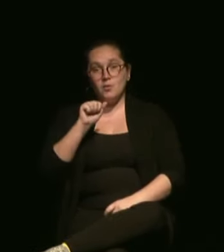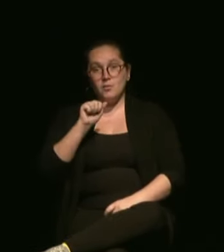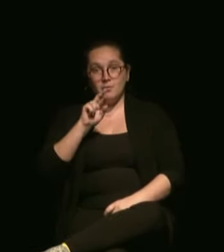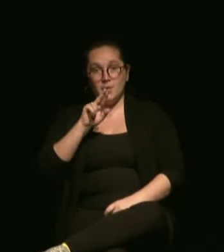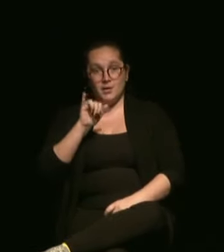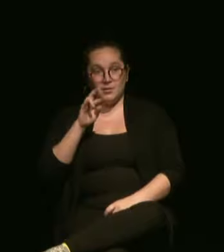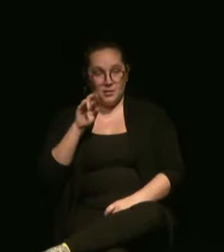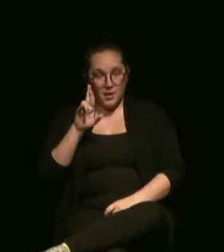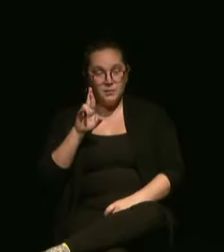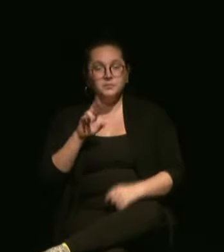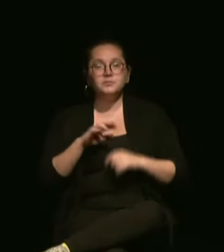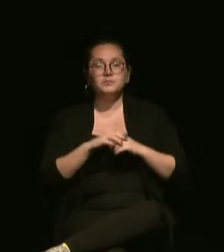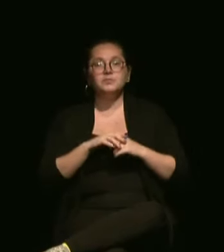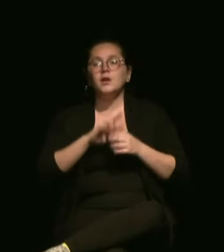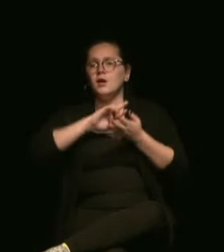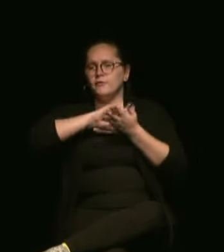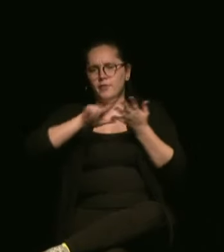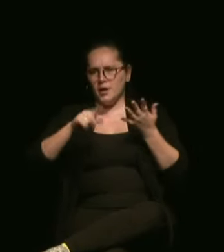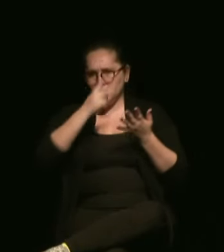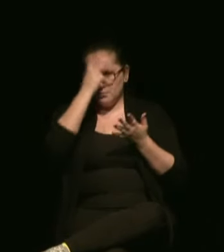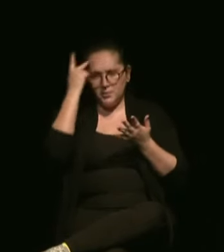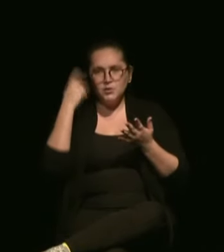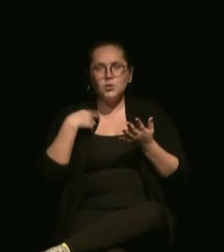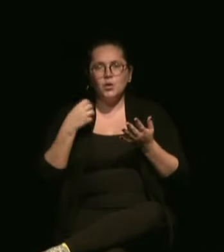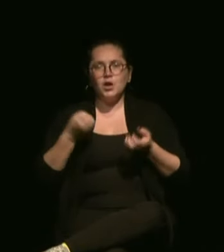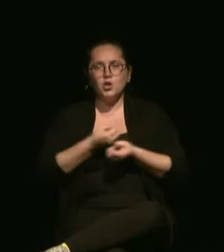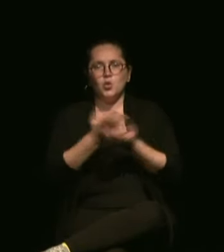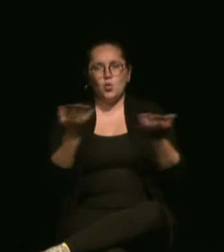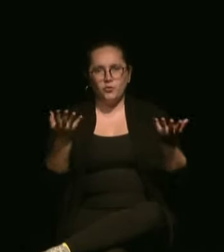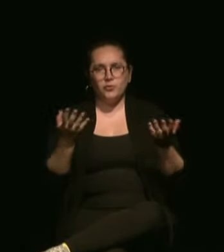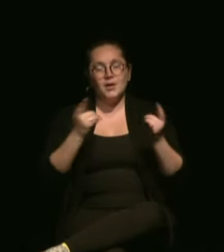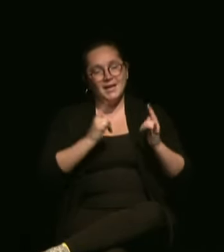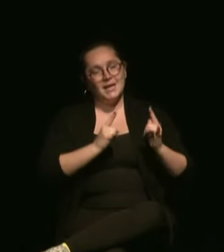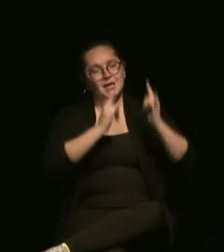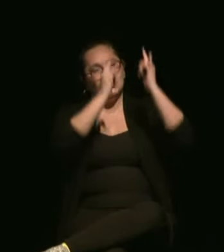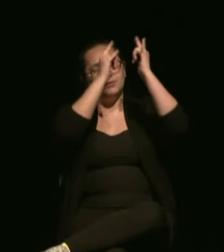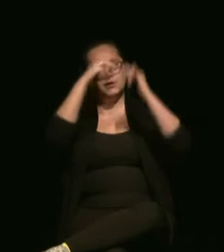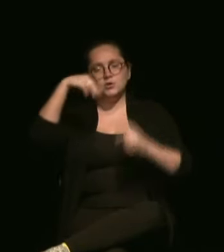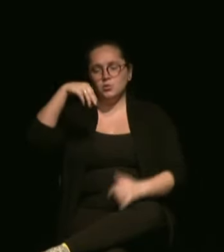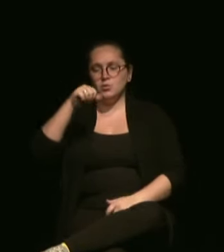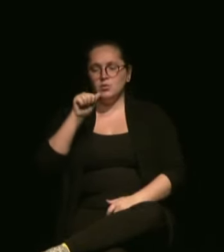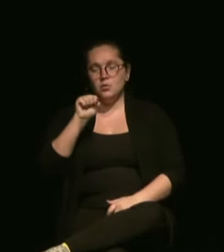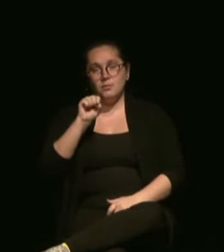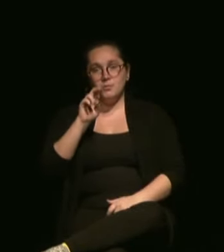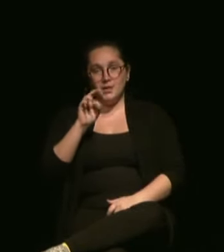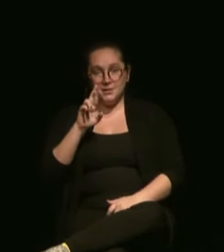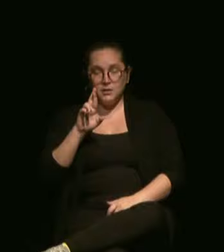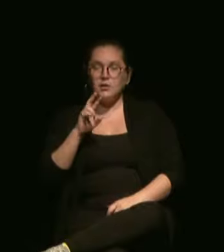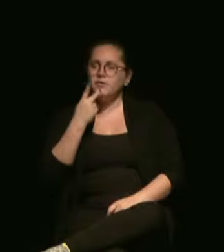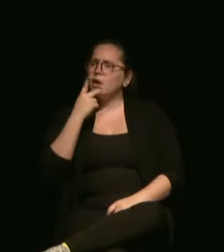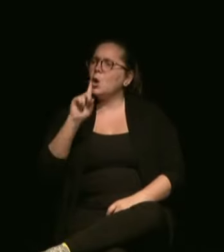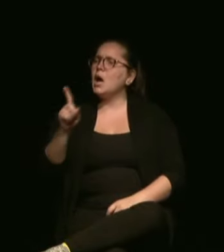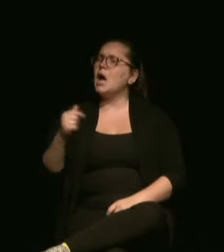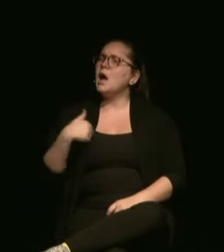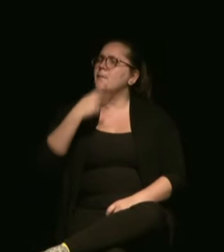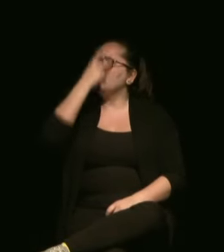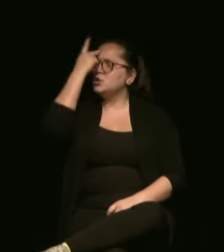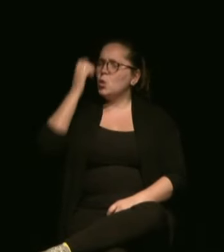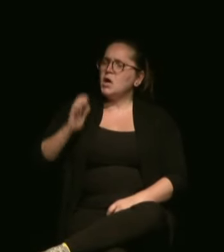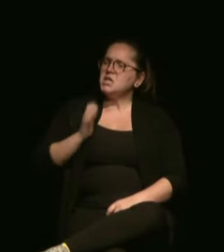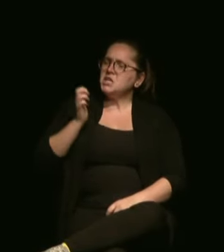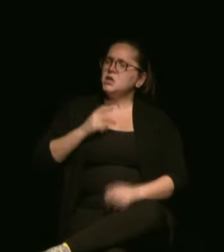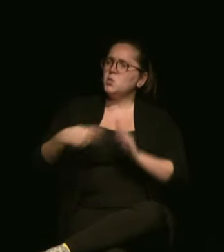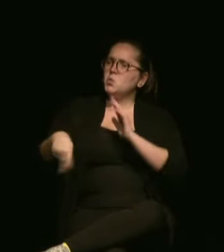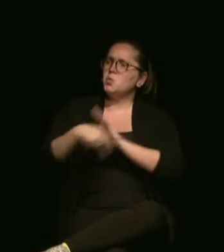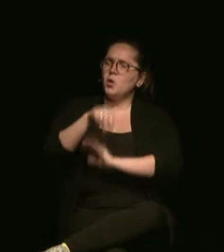sobre o Edifício Master, quando o filme foi lançado, disse, não, é um retrato da classe média de Copacabana. Não, não é. E